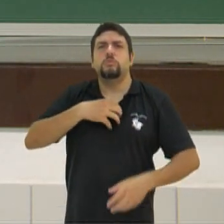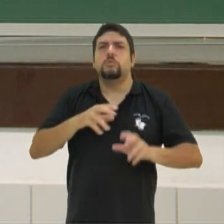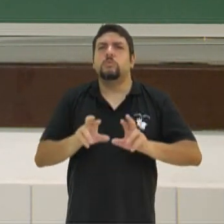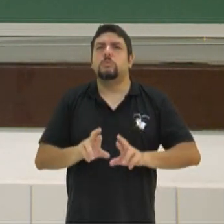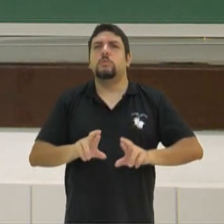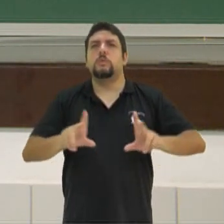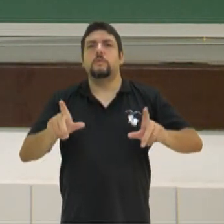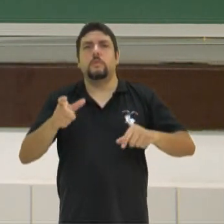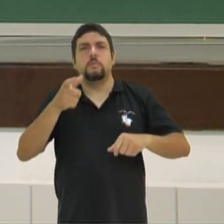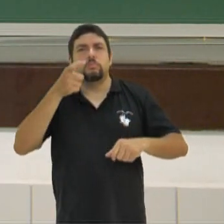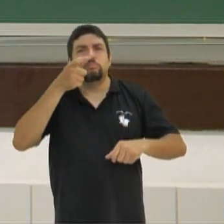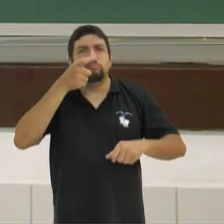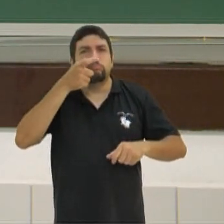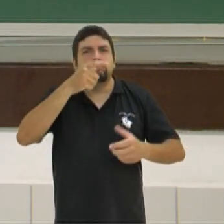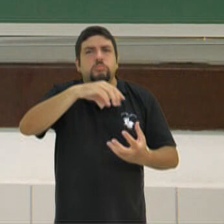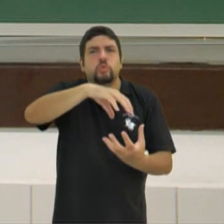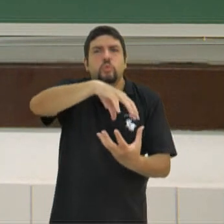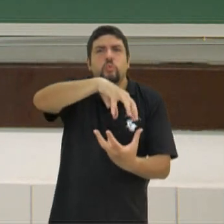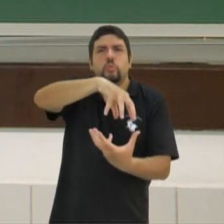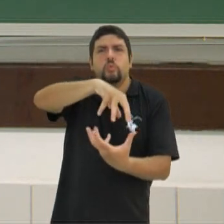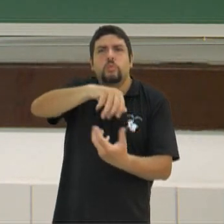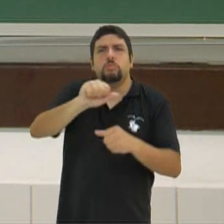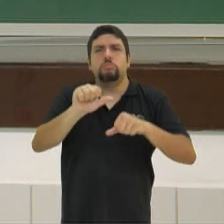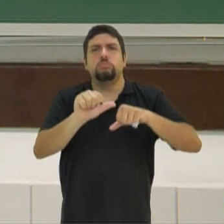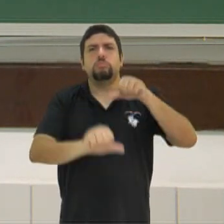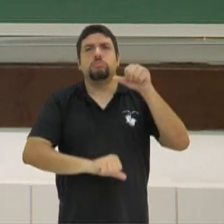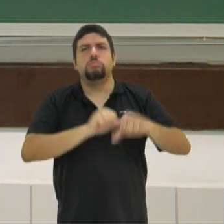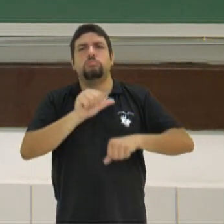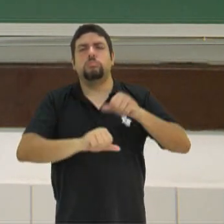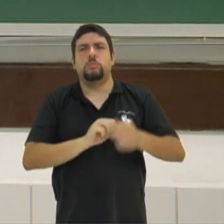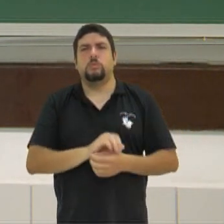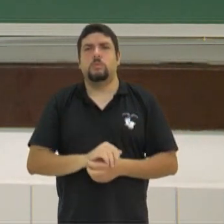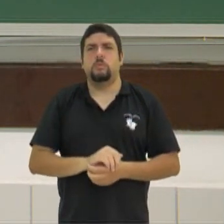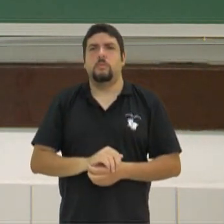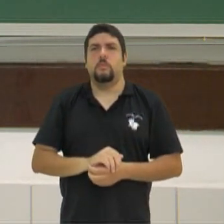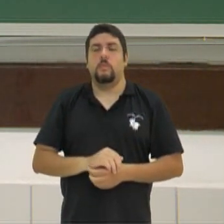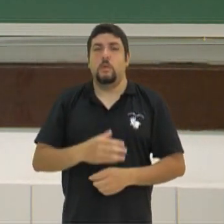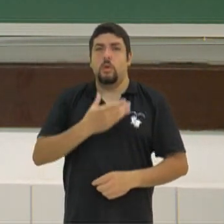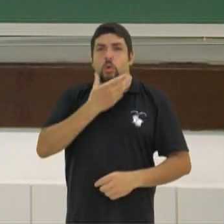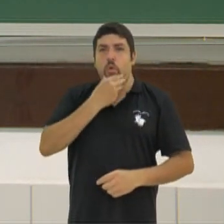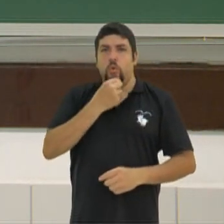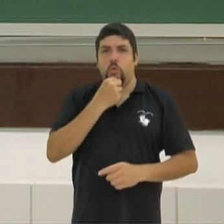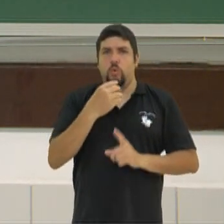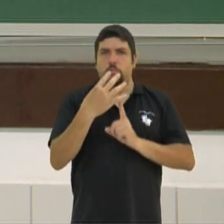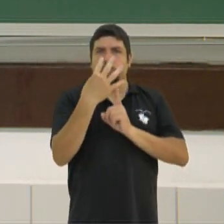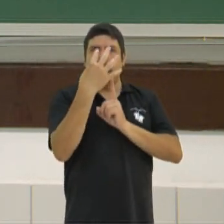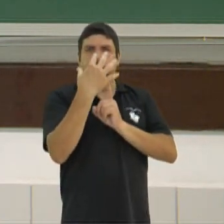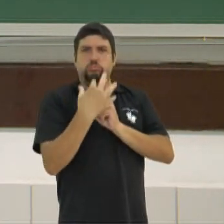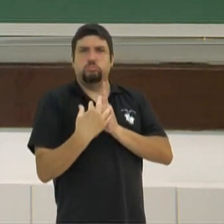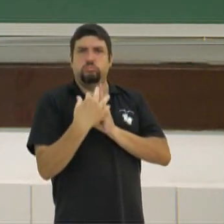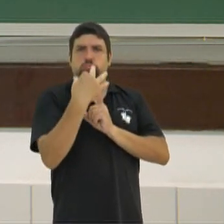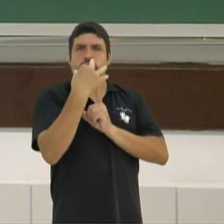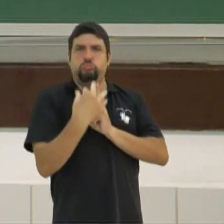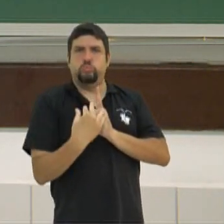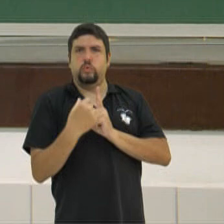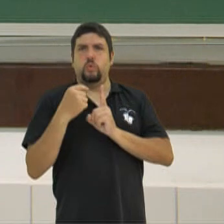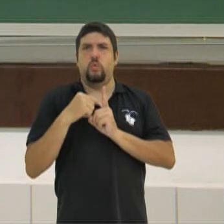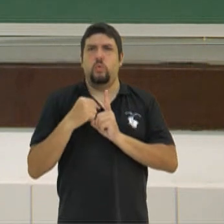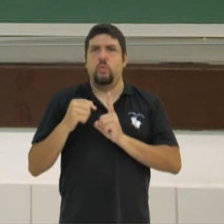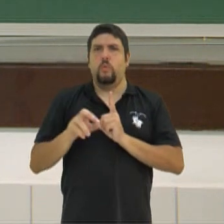todas as coisas, o antropocentrismo, o homem como centro de tudo, a razão humana